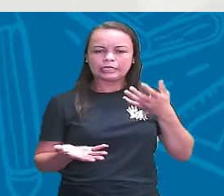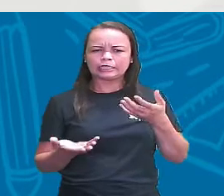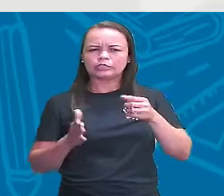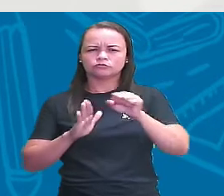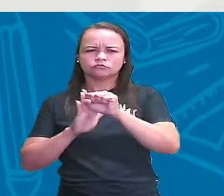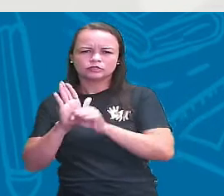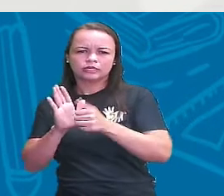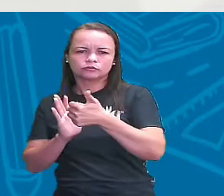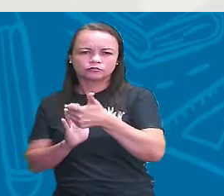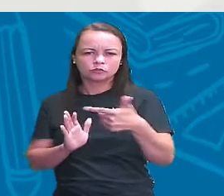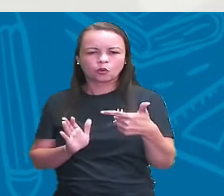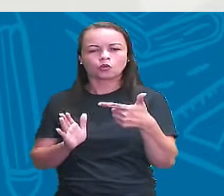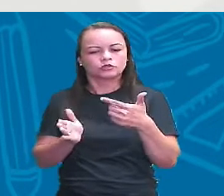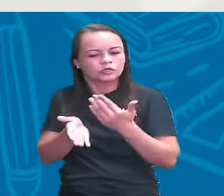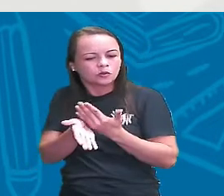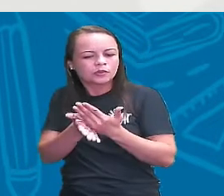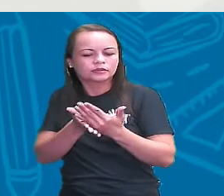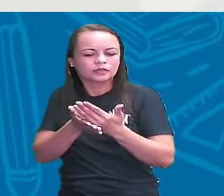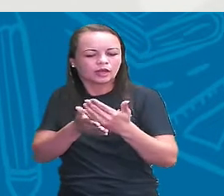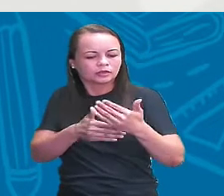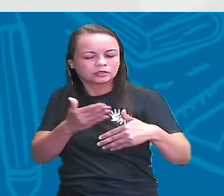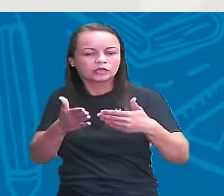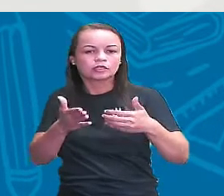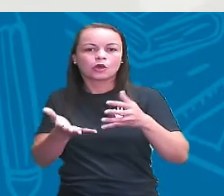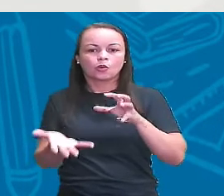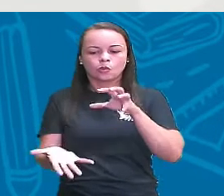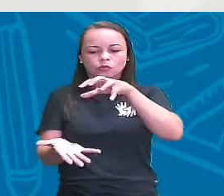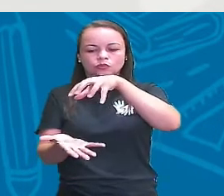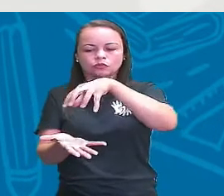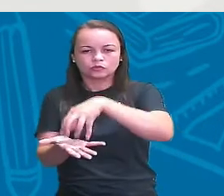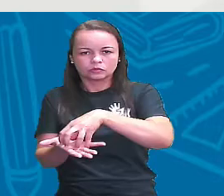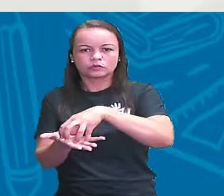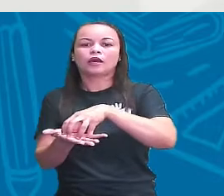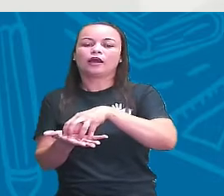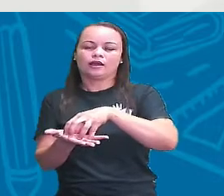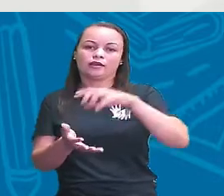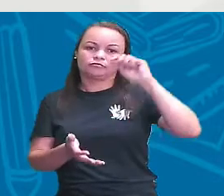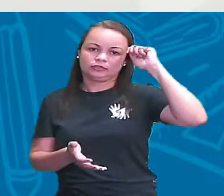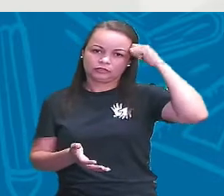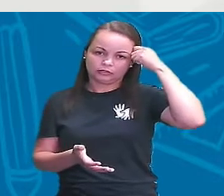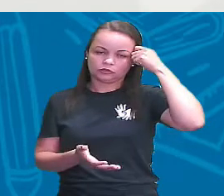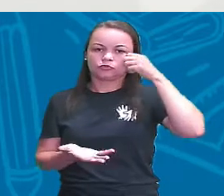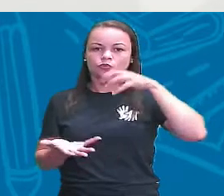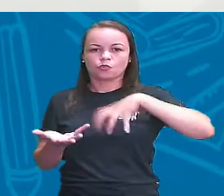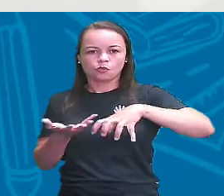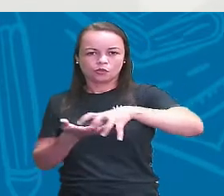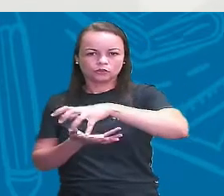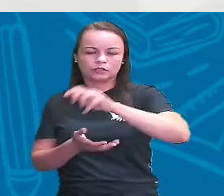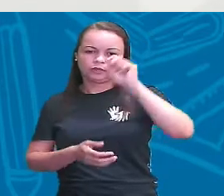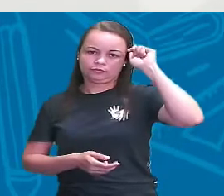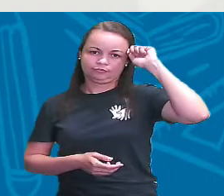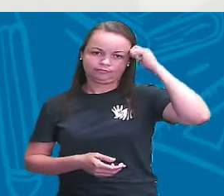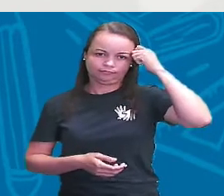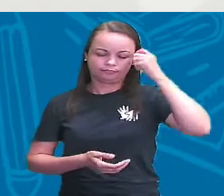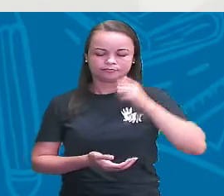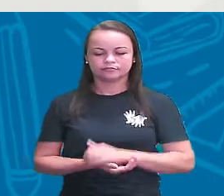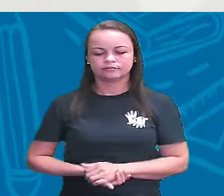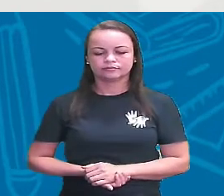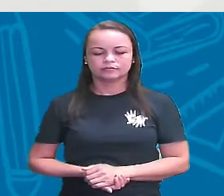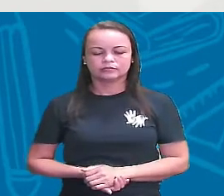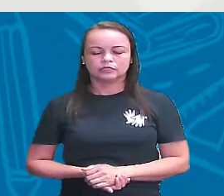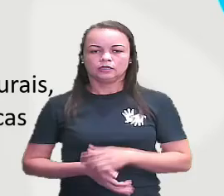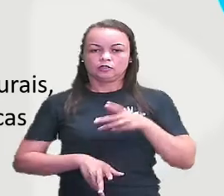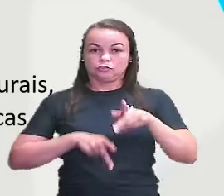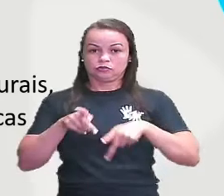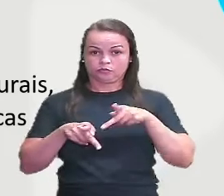ocupar a África Central, né? O sul da África Central, no continente africano, tá bem? E aí os povos bantus,